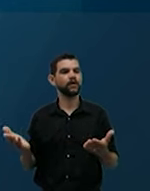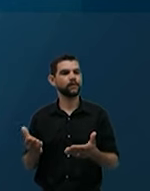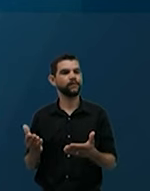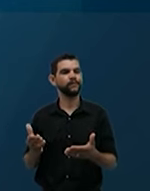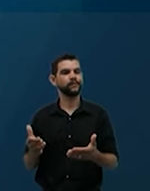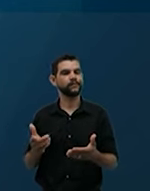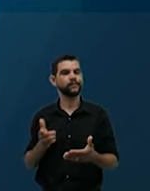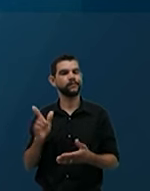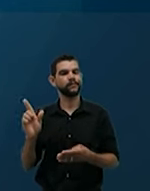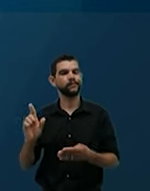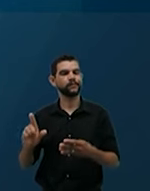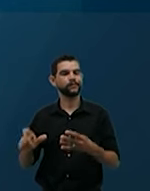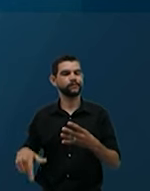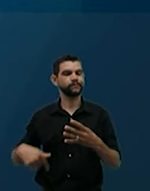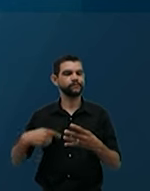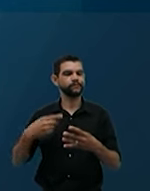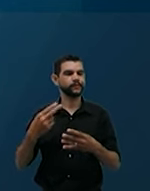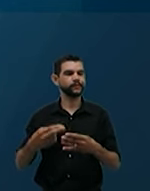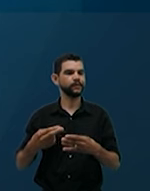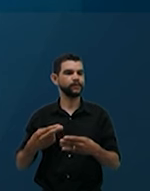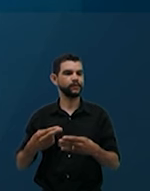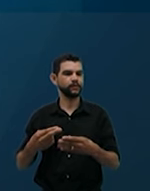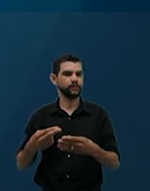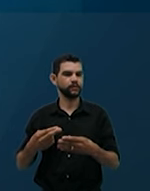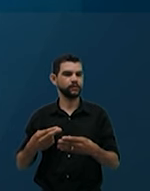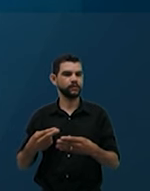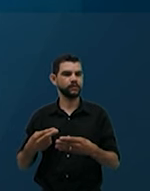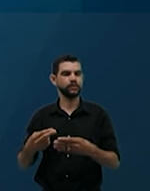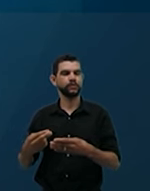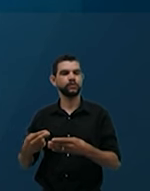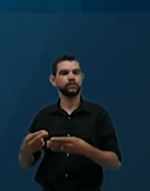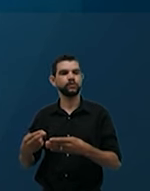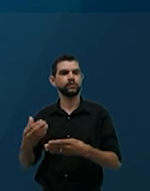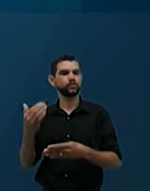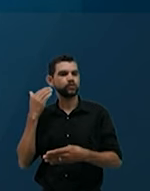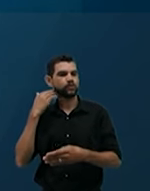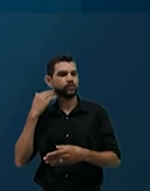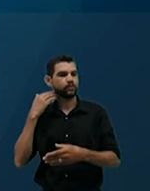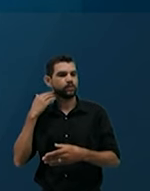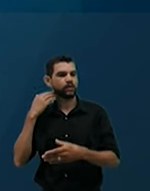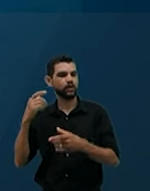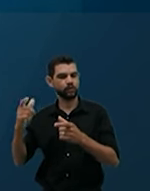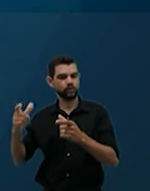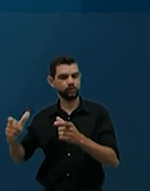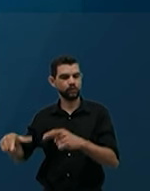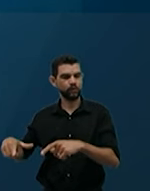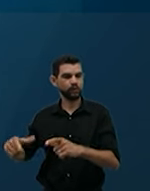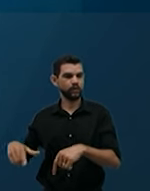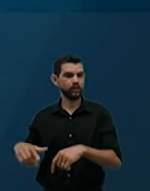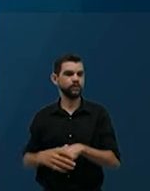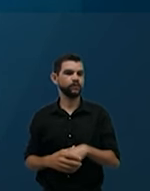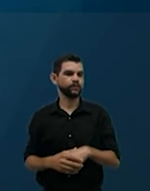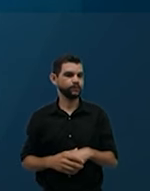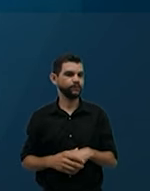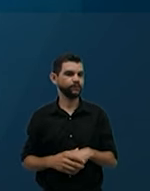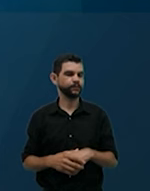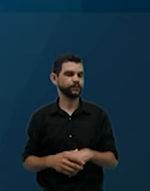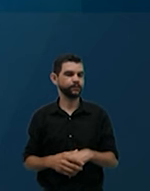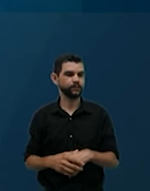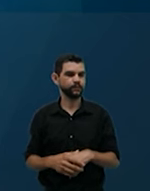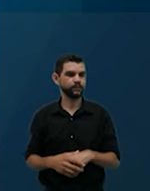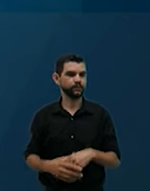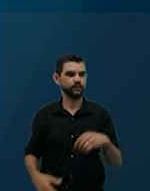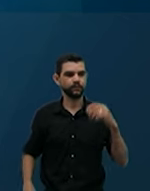acórdão do tribunal de origem, onde o processo tramitou originariamente. Então, essa é uma situação que